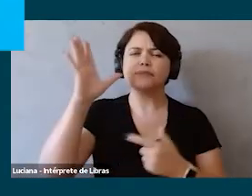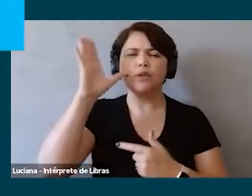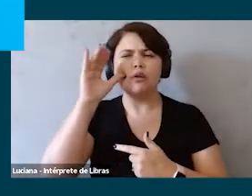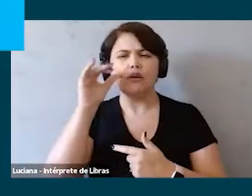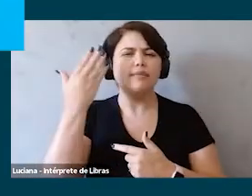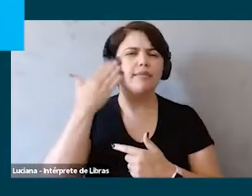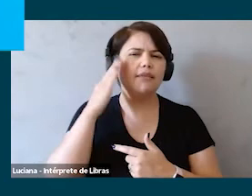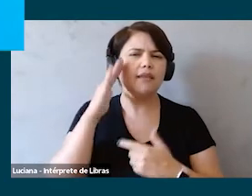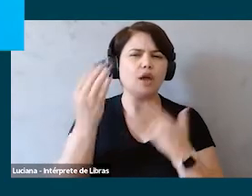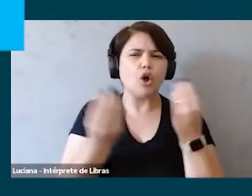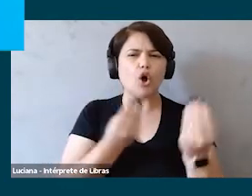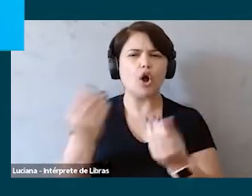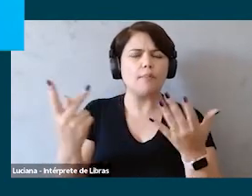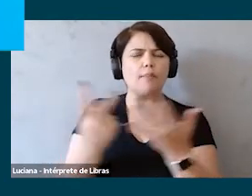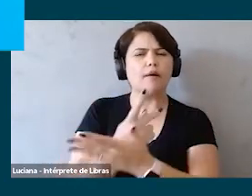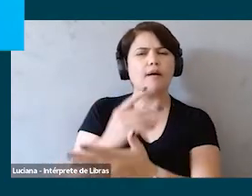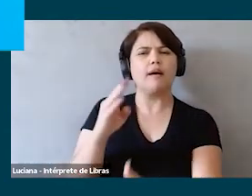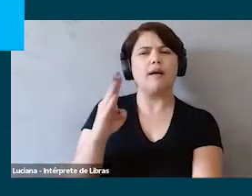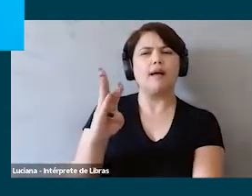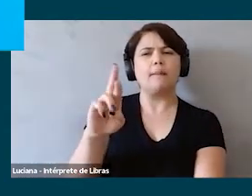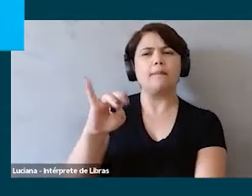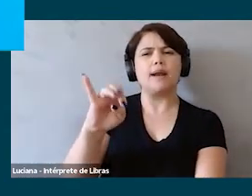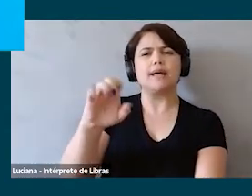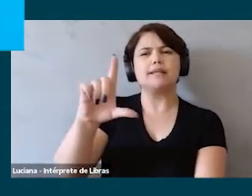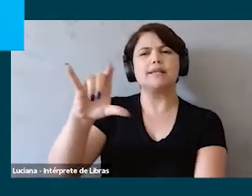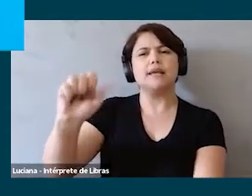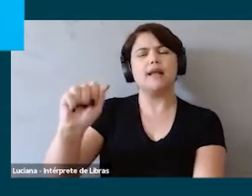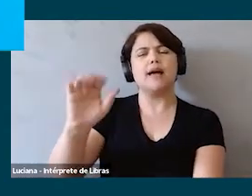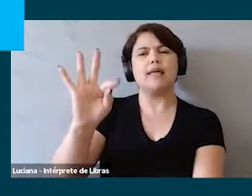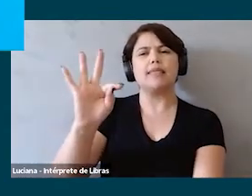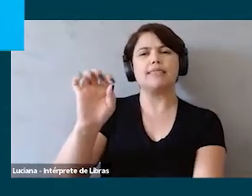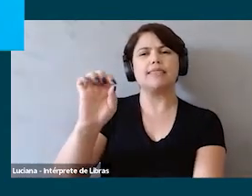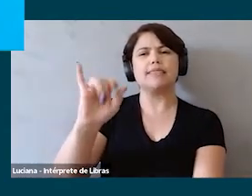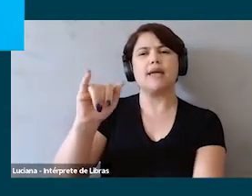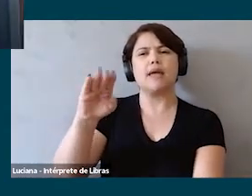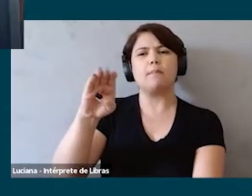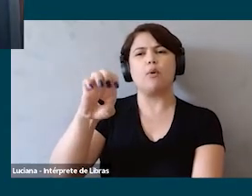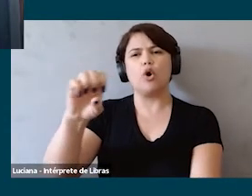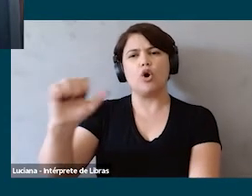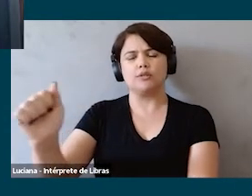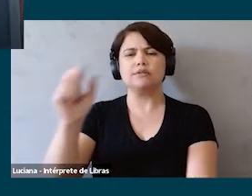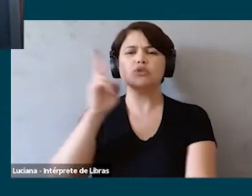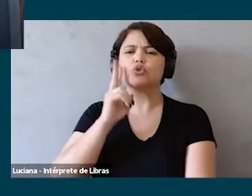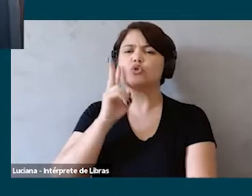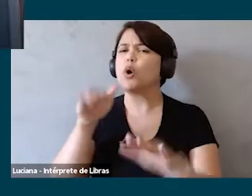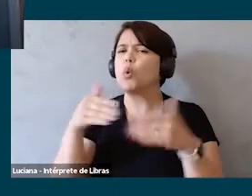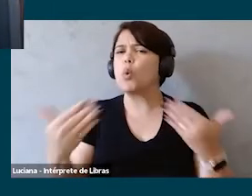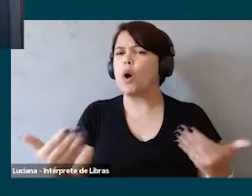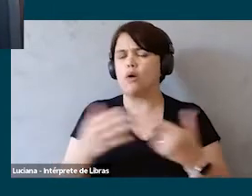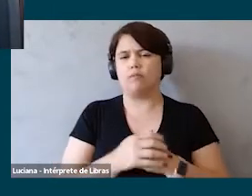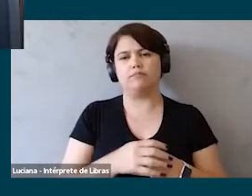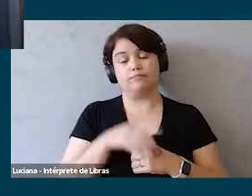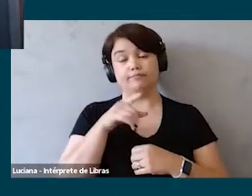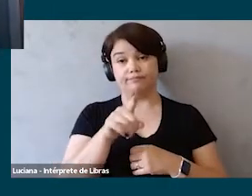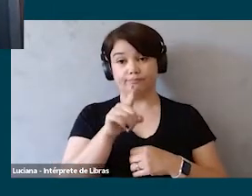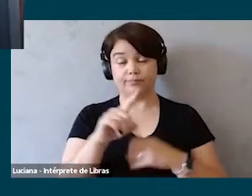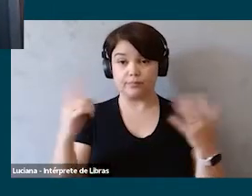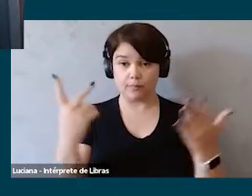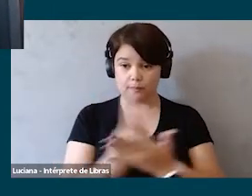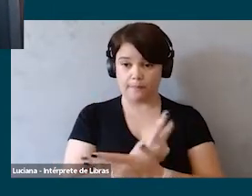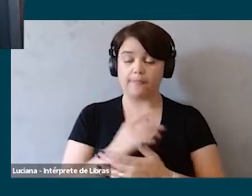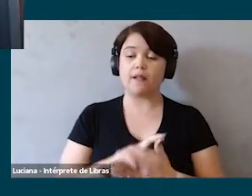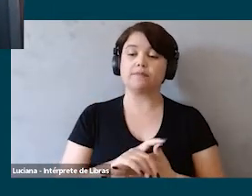fiquei curiosa, porque eu quero entender um pouco da história da Brasília Teimosa. Qual é a história? A Brasília Teimosa é uma história interessante